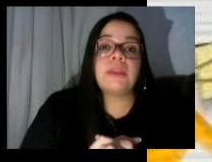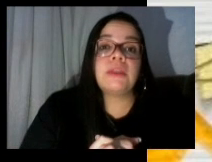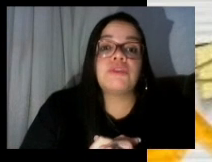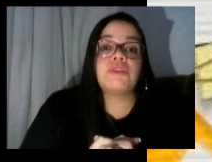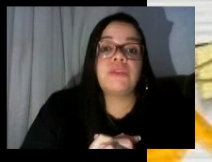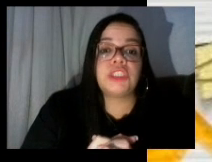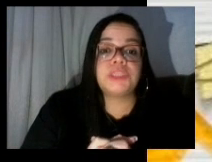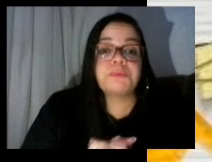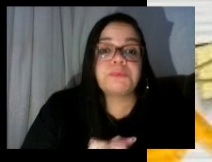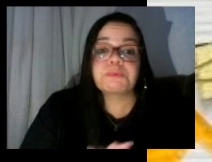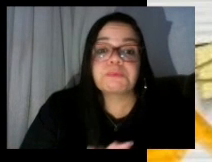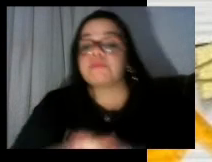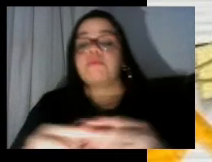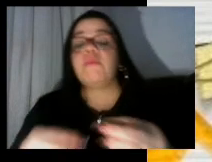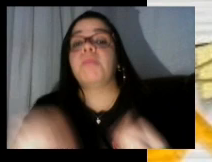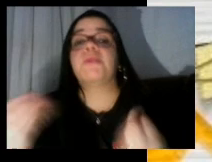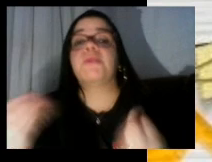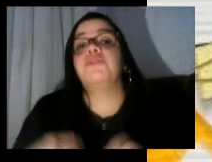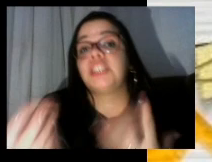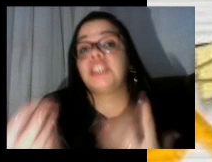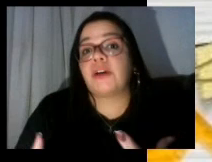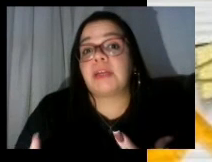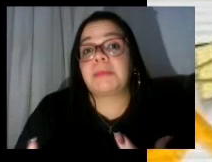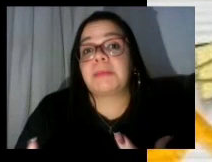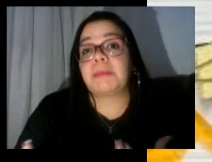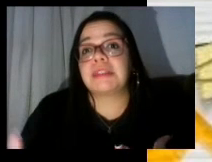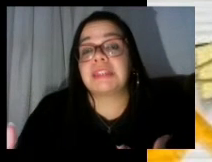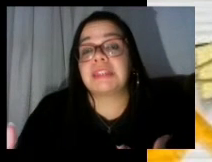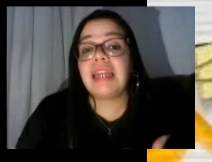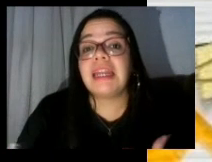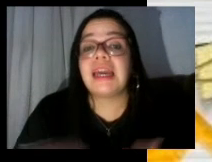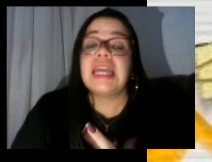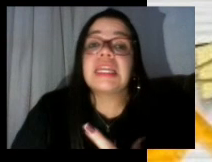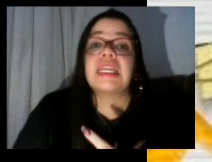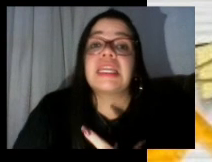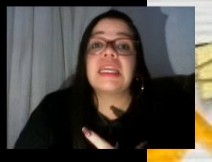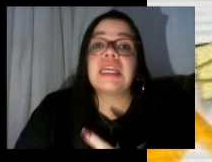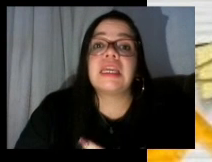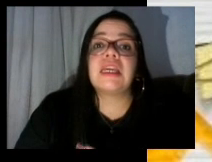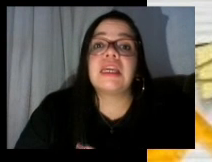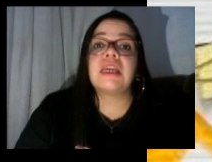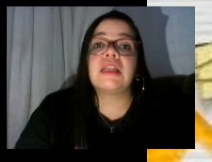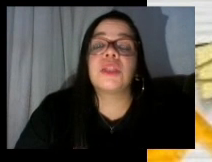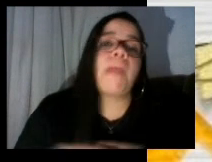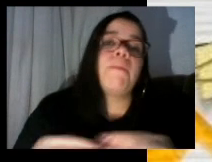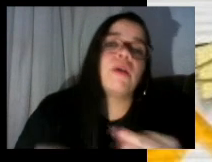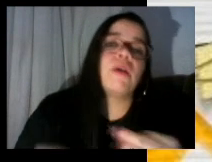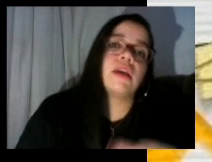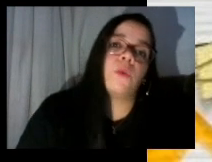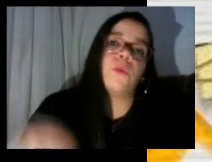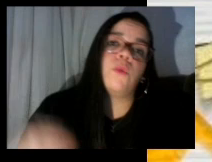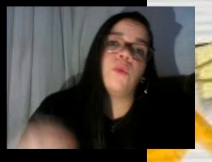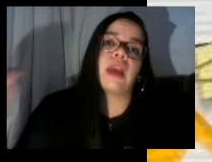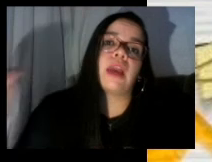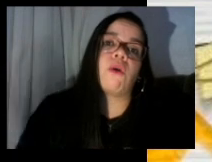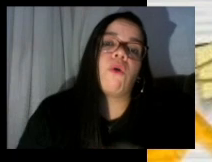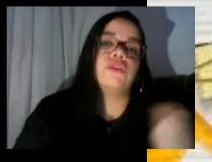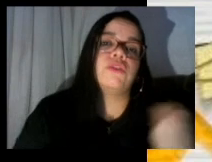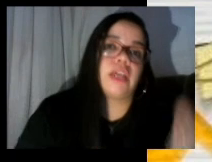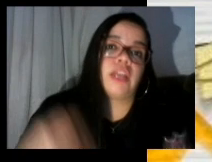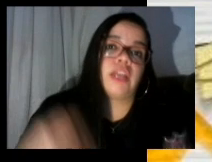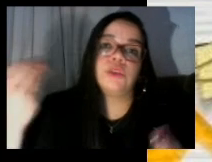também podemos refletir, podemos deixar agora para pensar, né? Que não é porque um tem